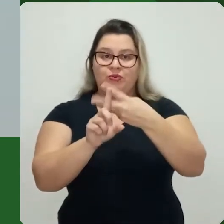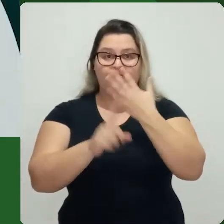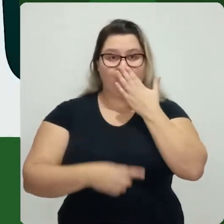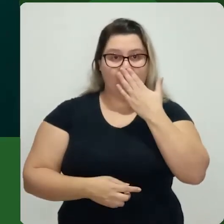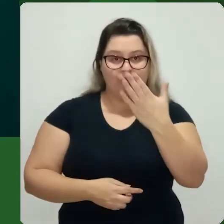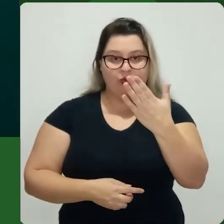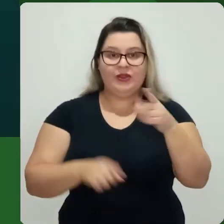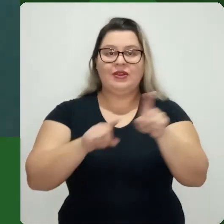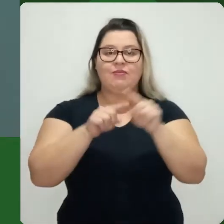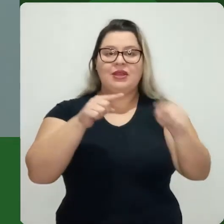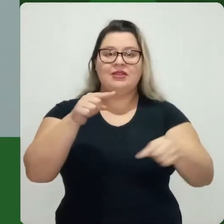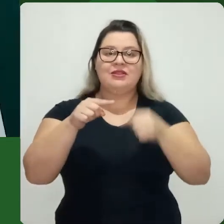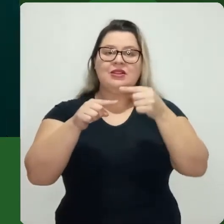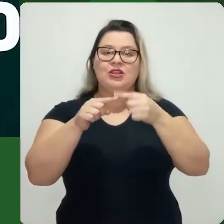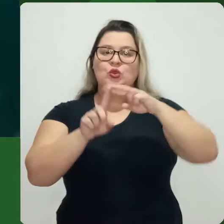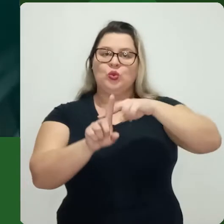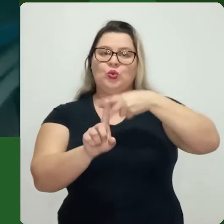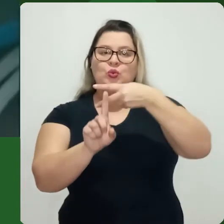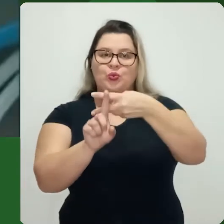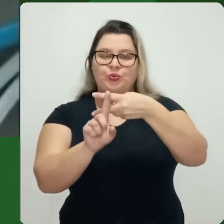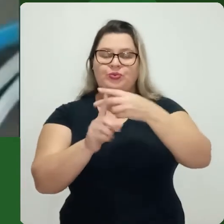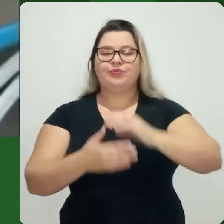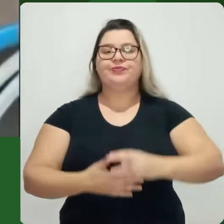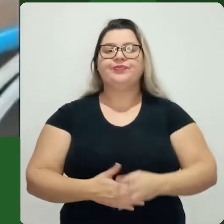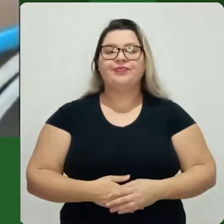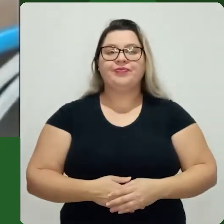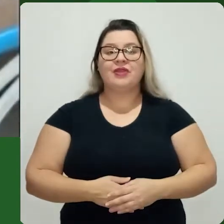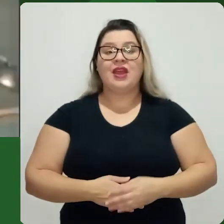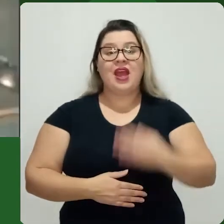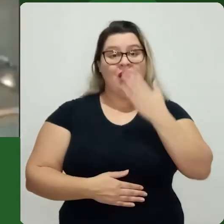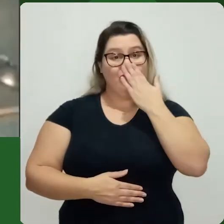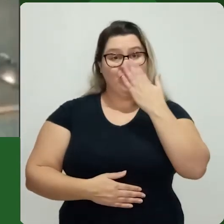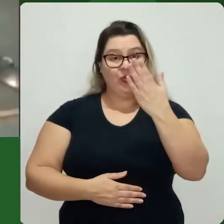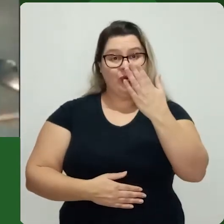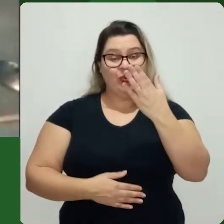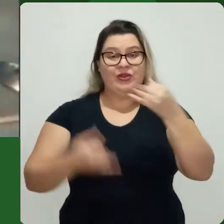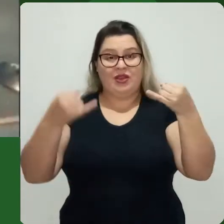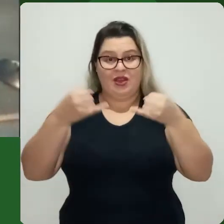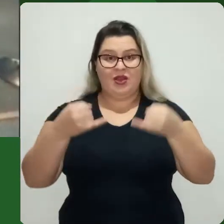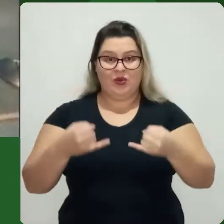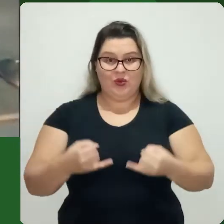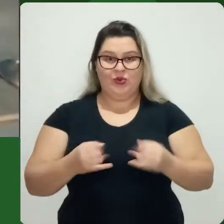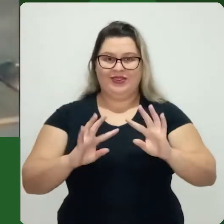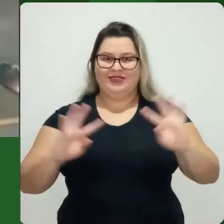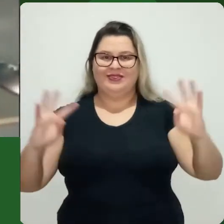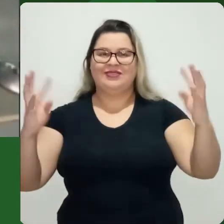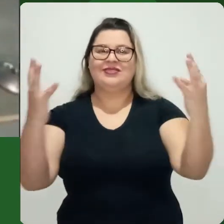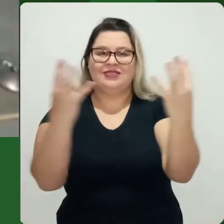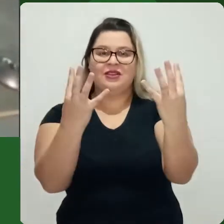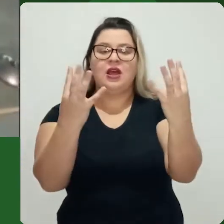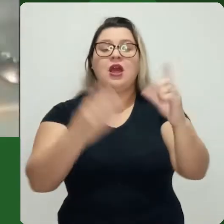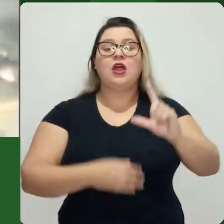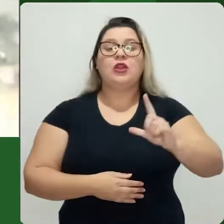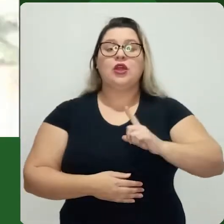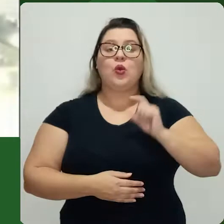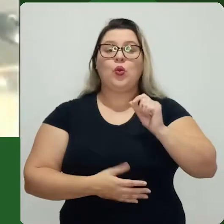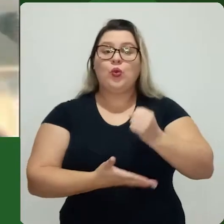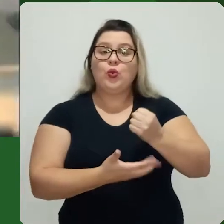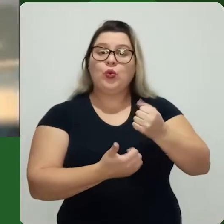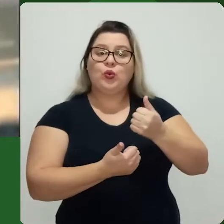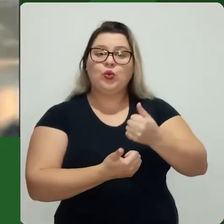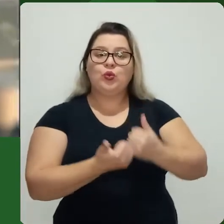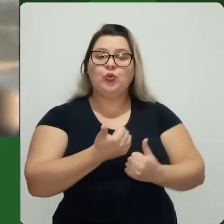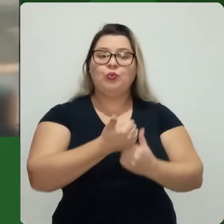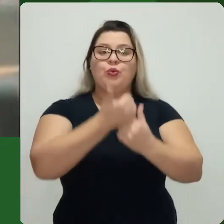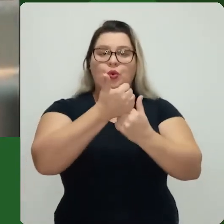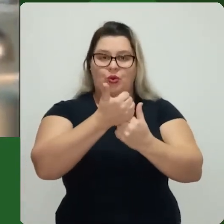dupla frontura e cilindro duplo. As fronturas de agulhas em teares circulares